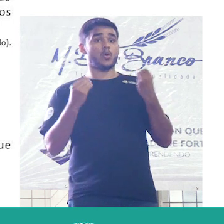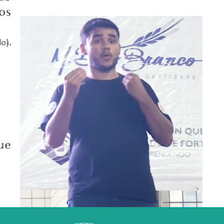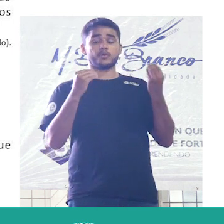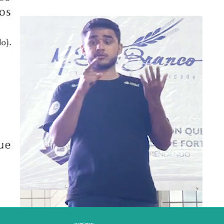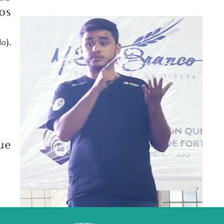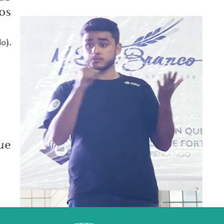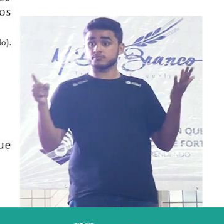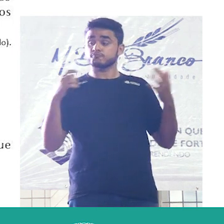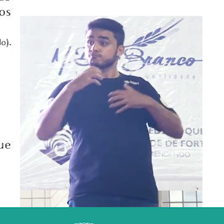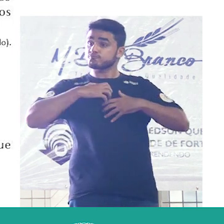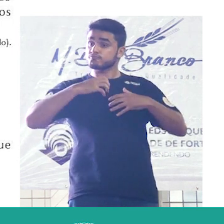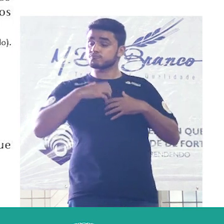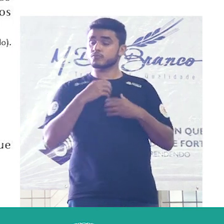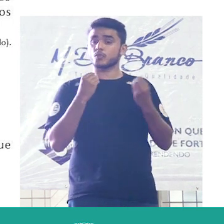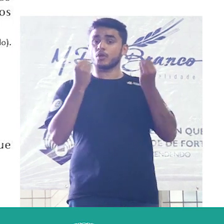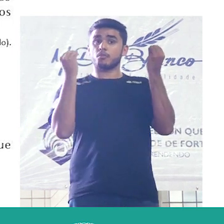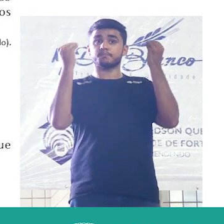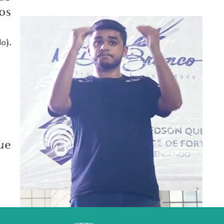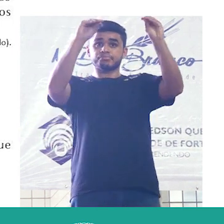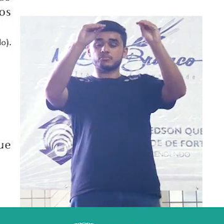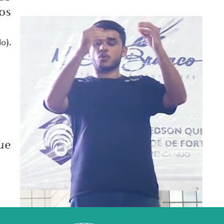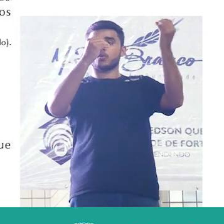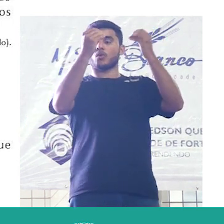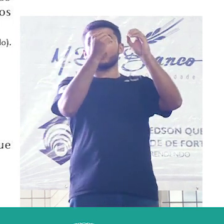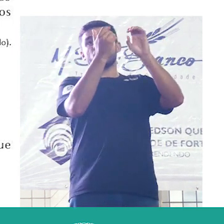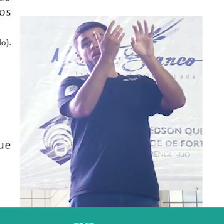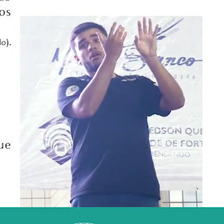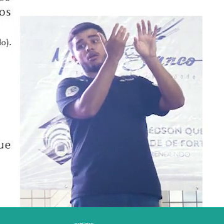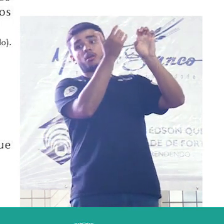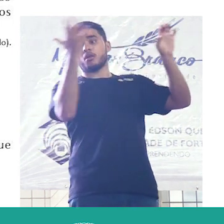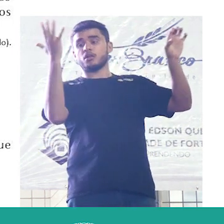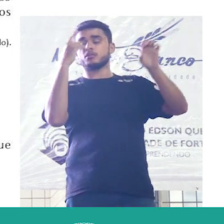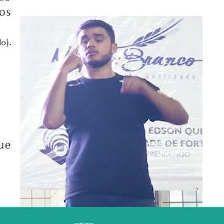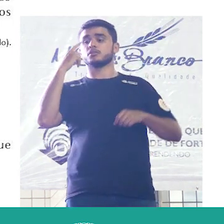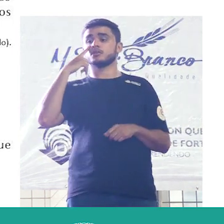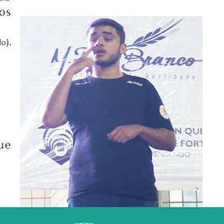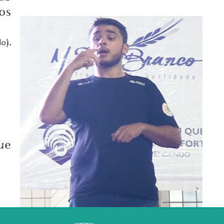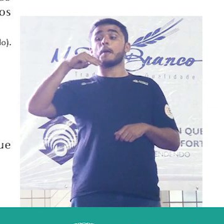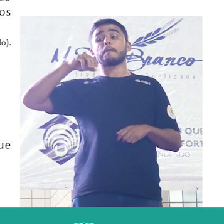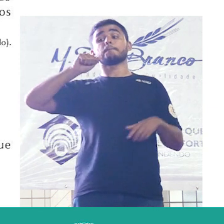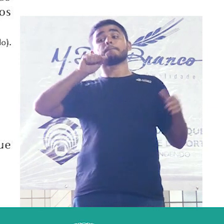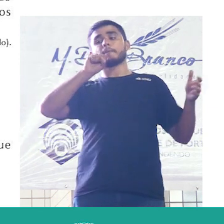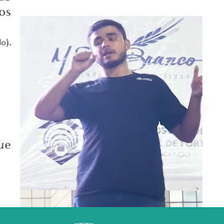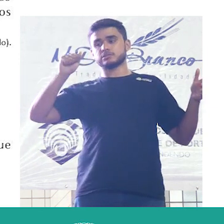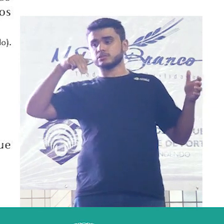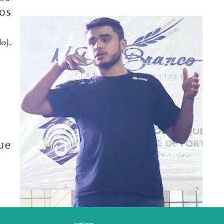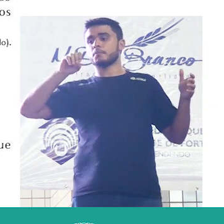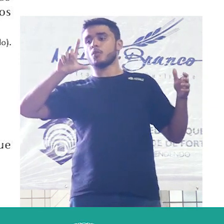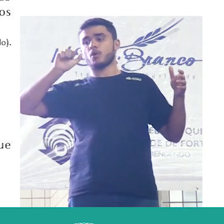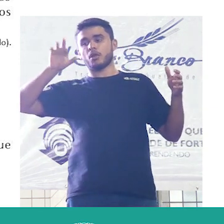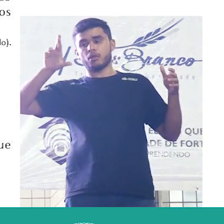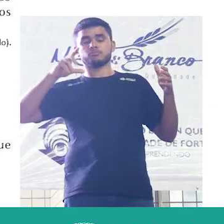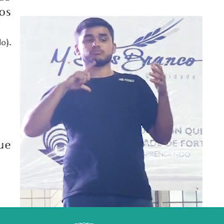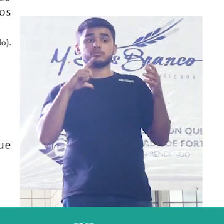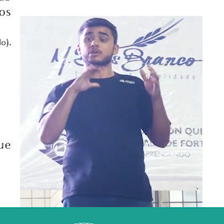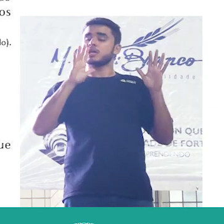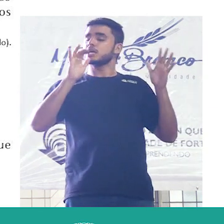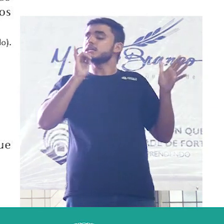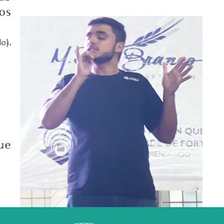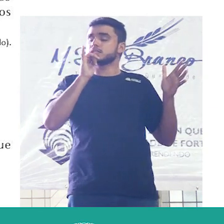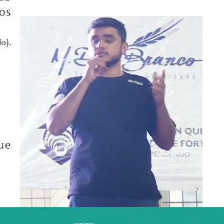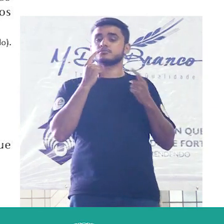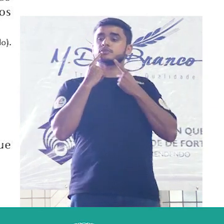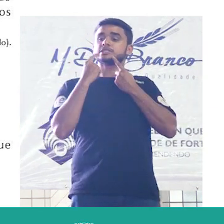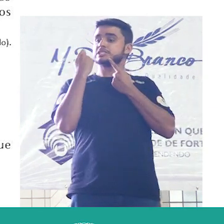da hidroxiapatita é dada. Dados massas molares. Supondo que o esmalte dentário